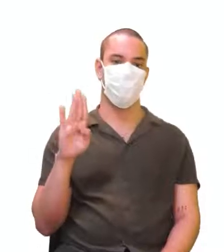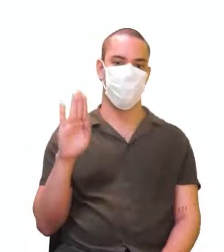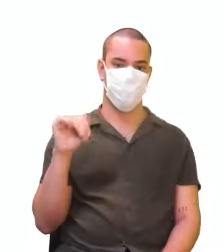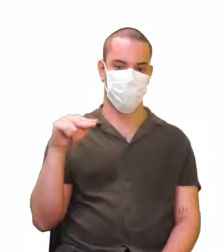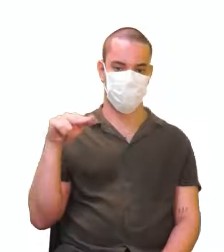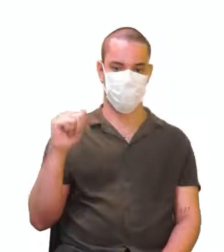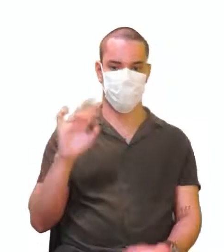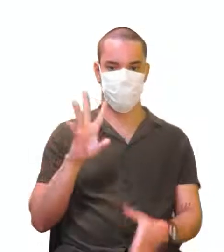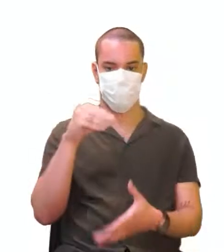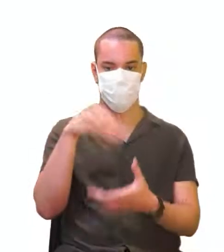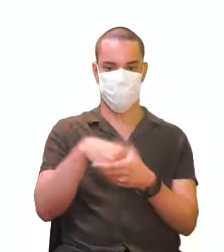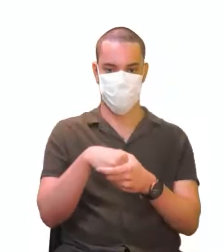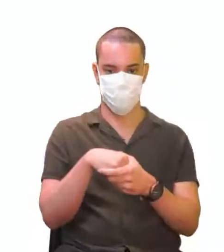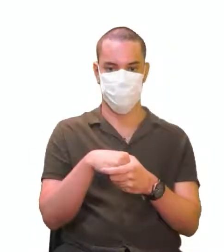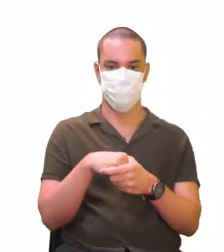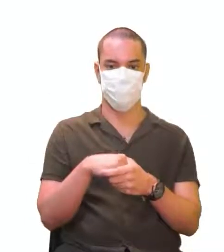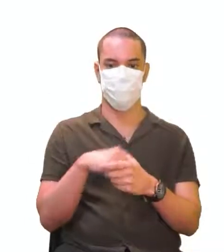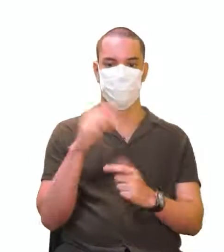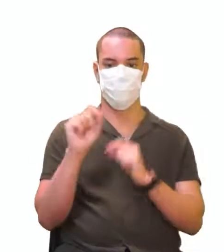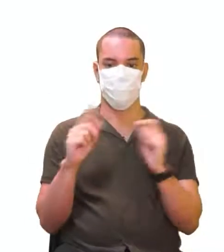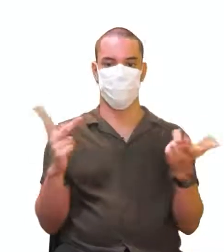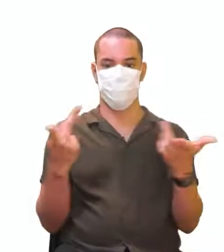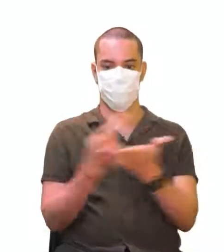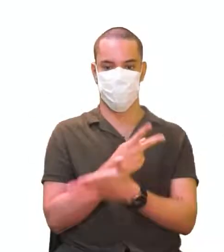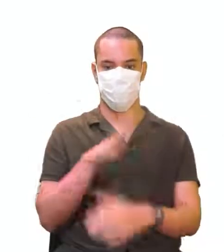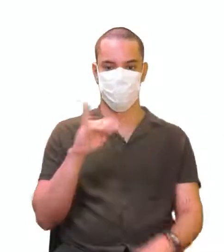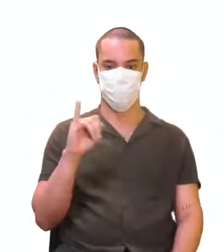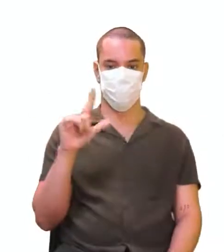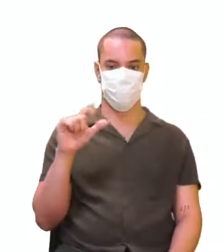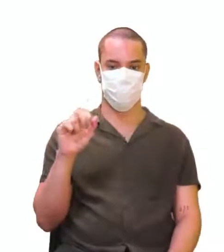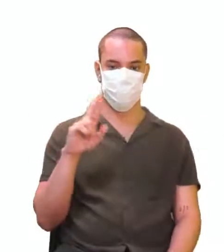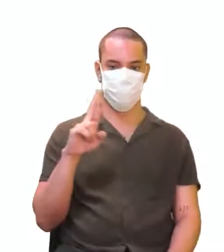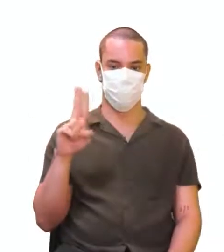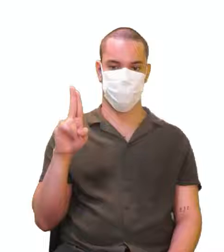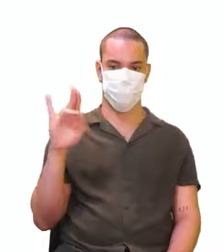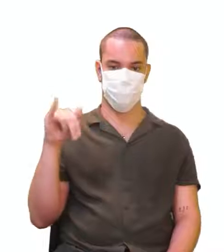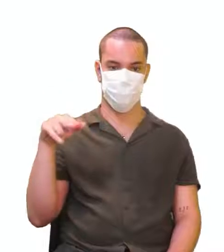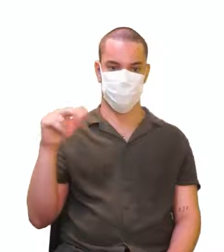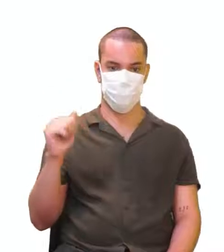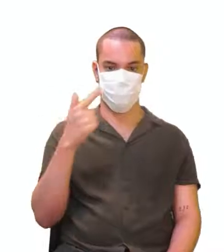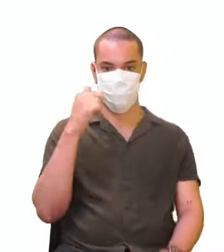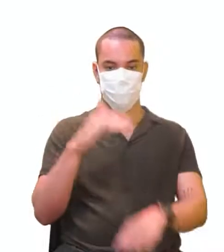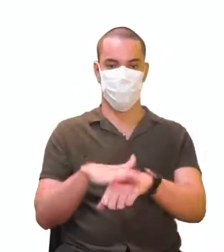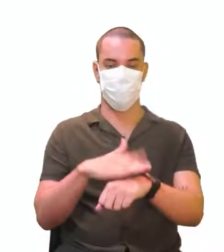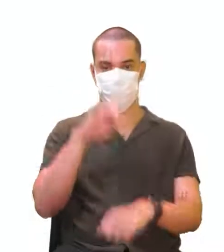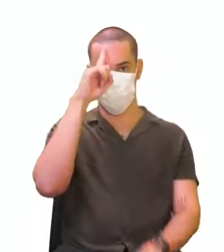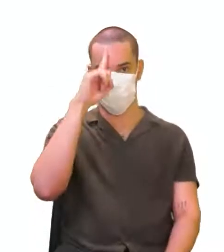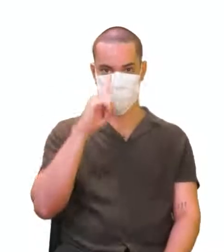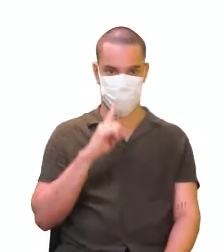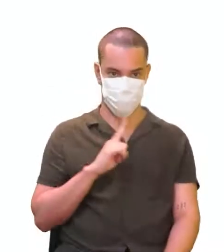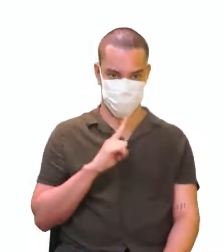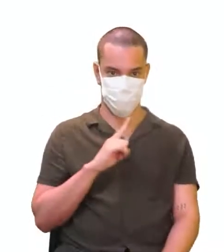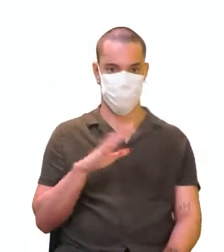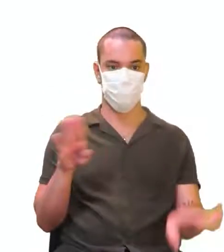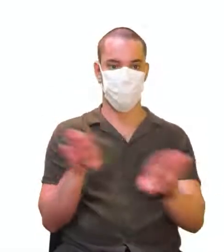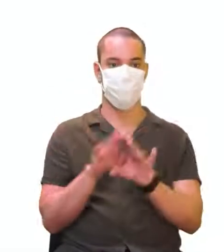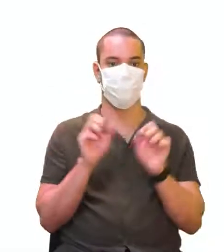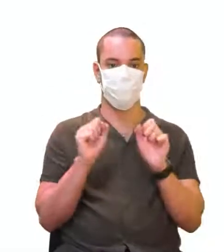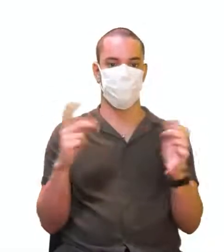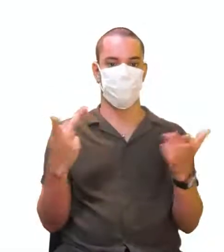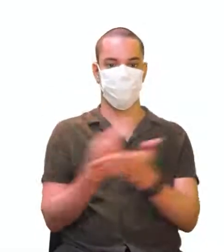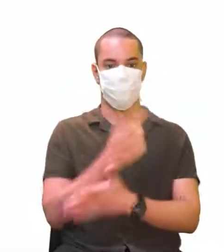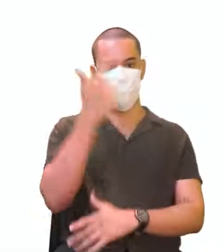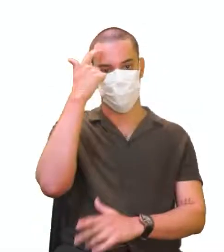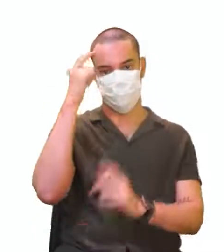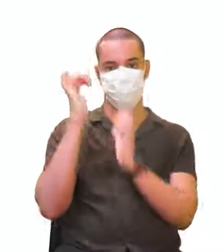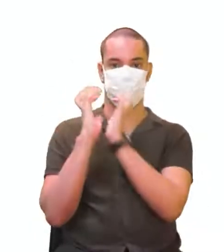das hemácias no sangue, que acaba se acumulando aí, causando essa cor amarelada. Pode também se acumular no cérebro